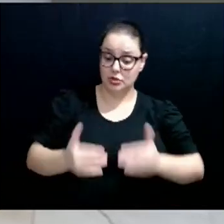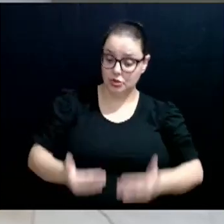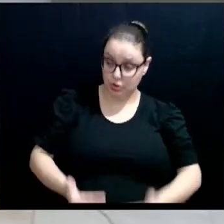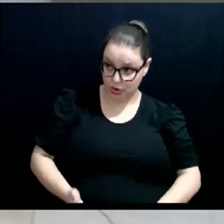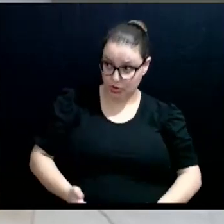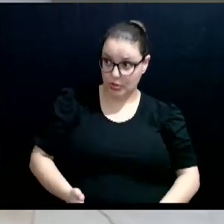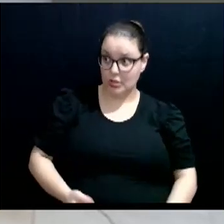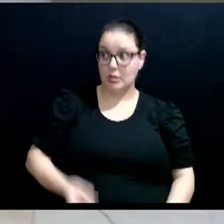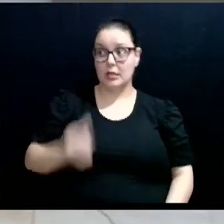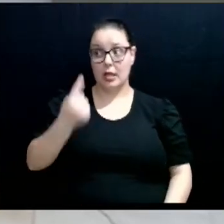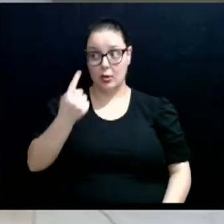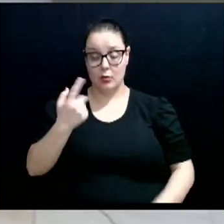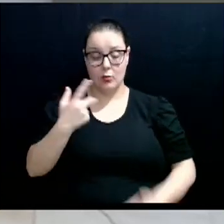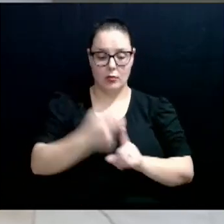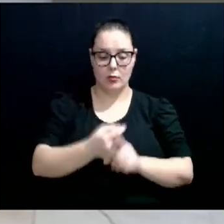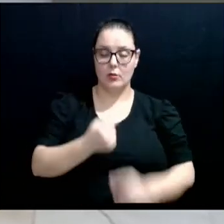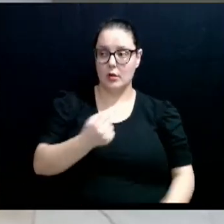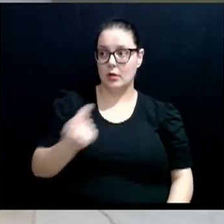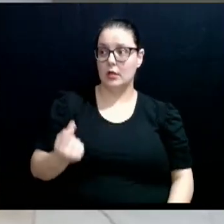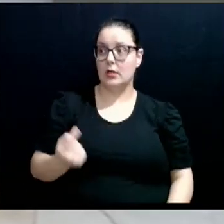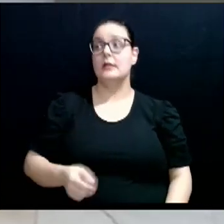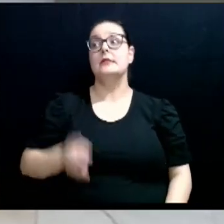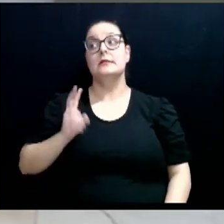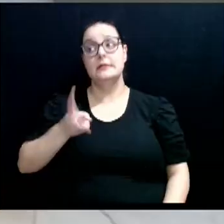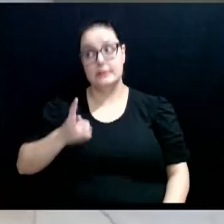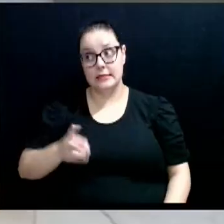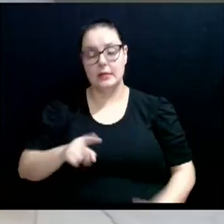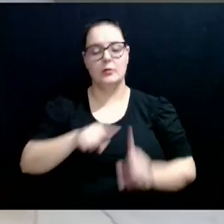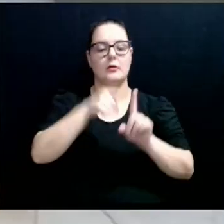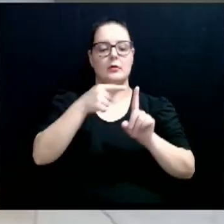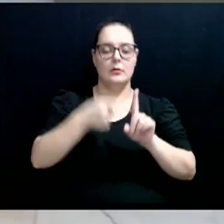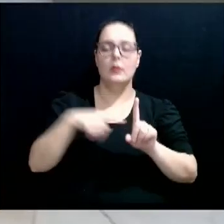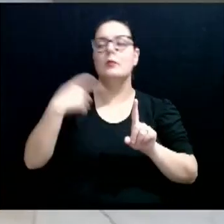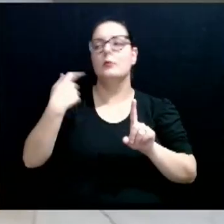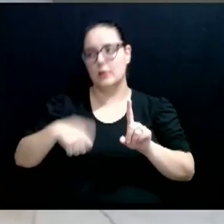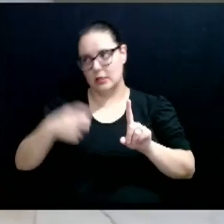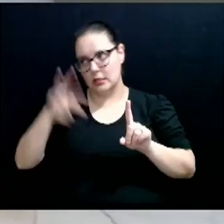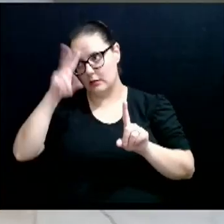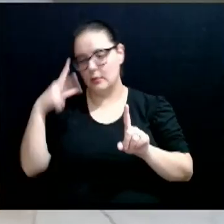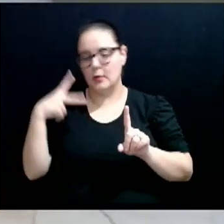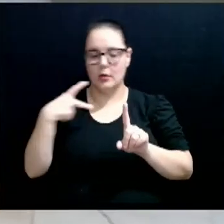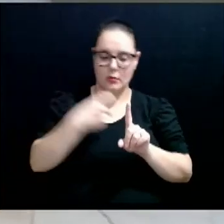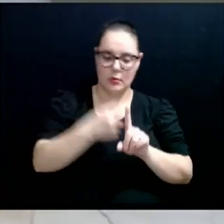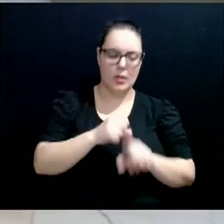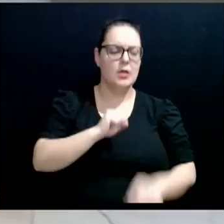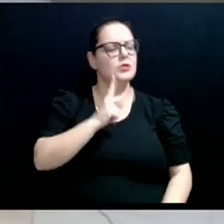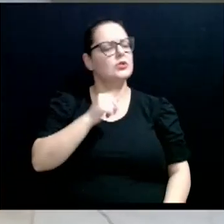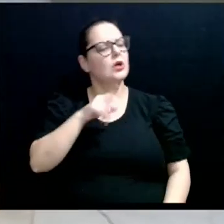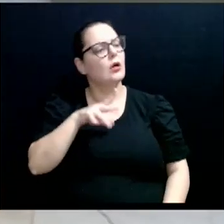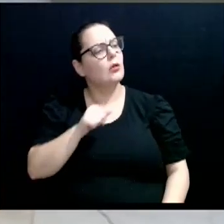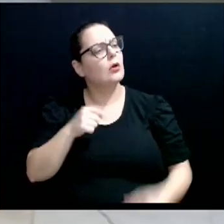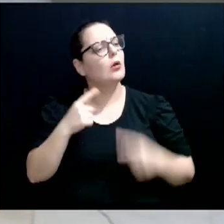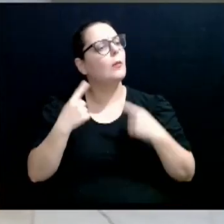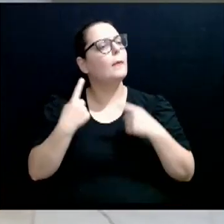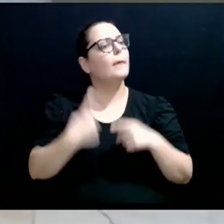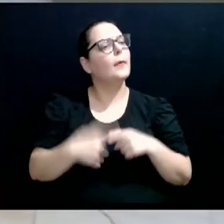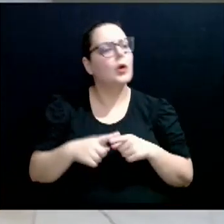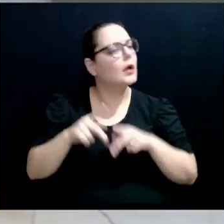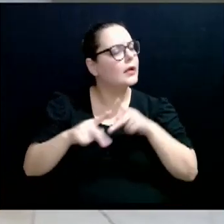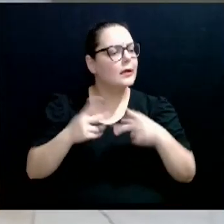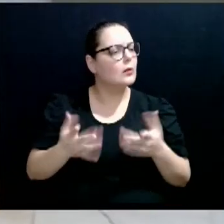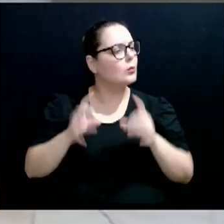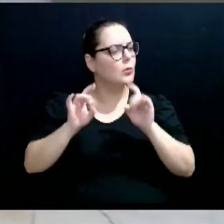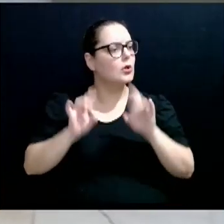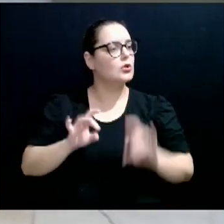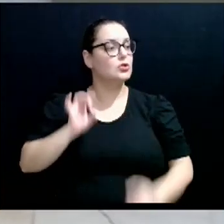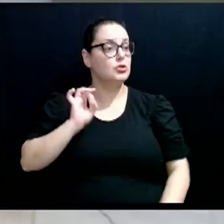Então cada vez que ficar grávida precisa lembrar de tomar essa vacina. E, Shaula, o porquê desse público específico, né, somente as gestantes a partir